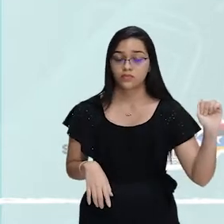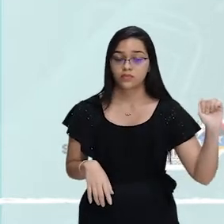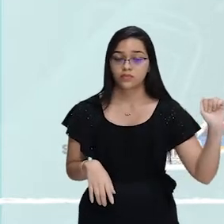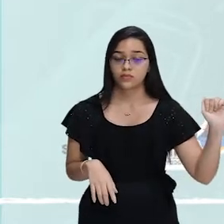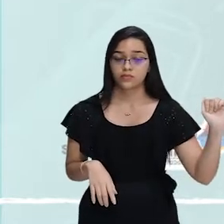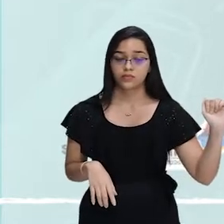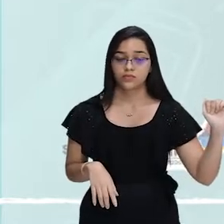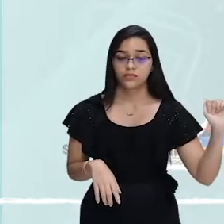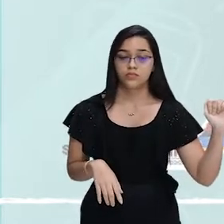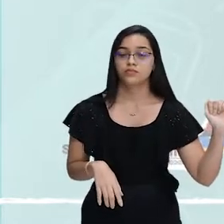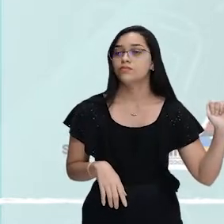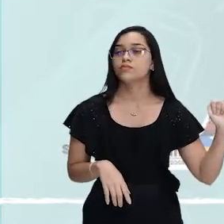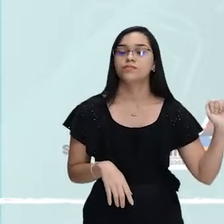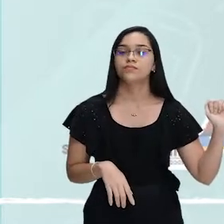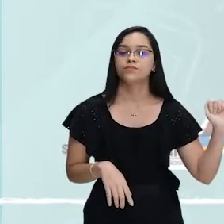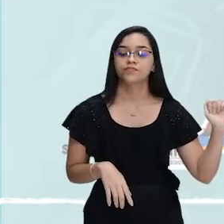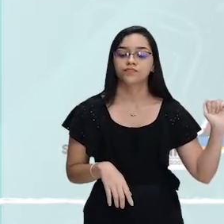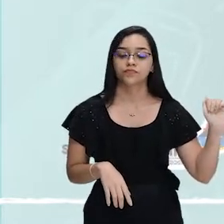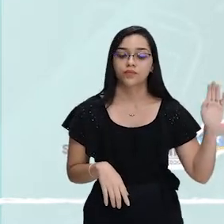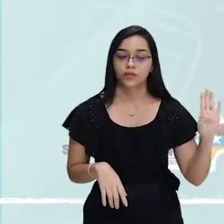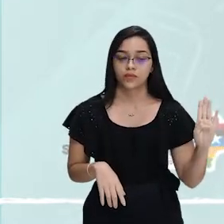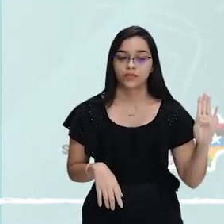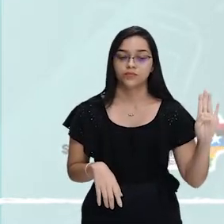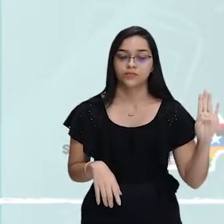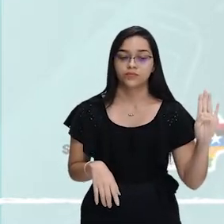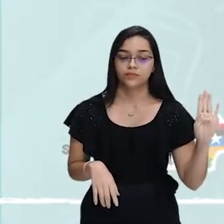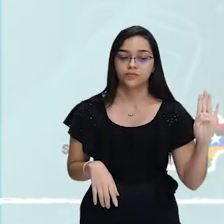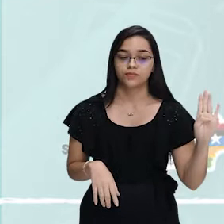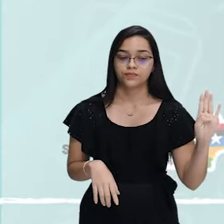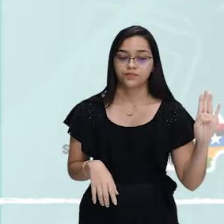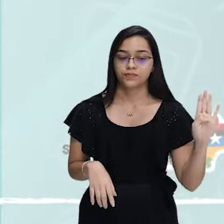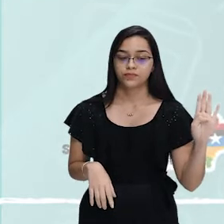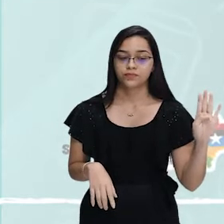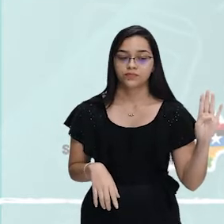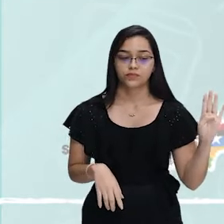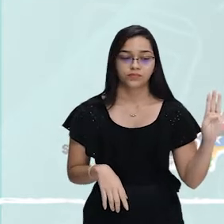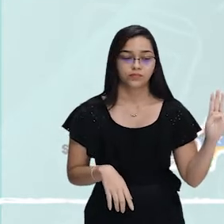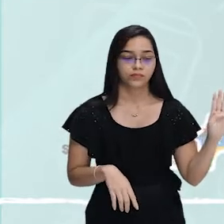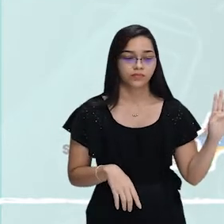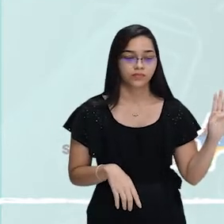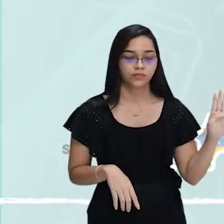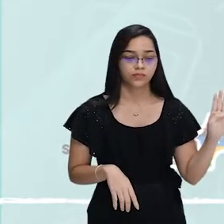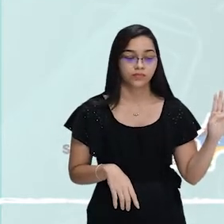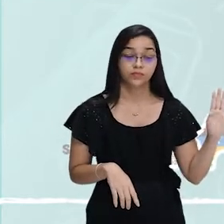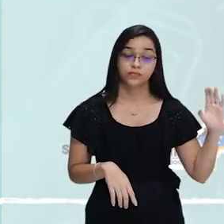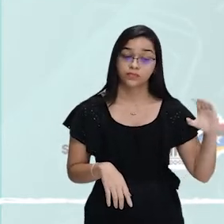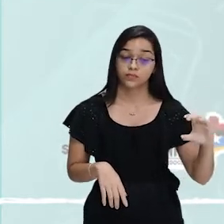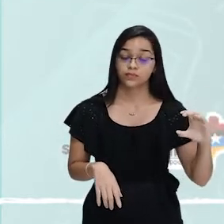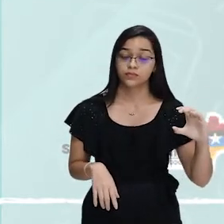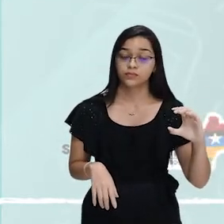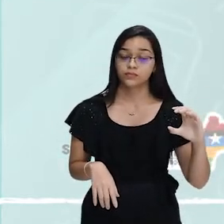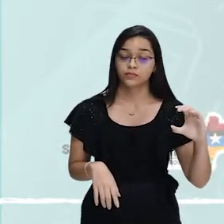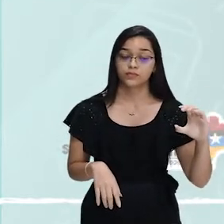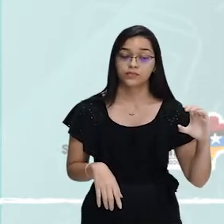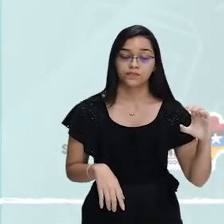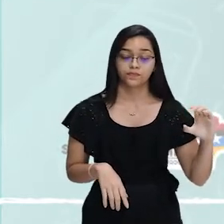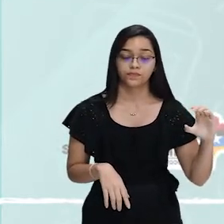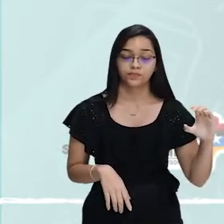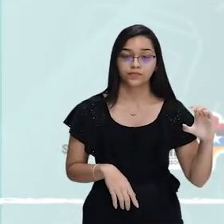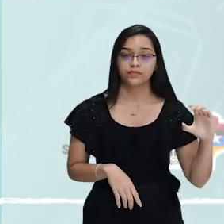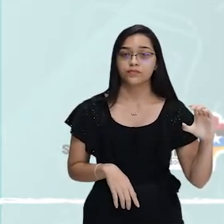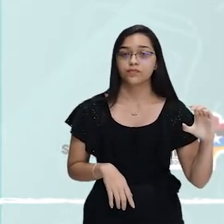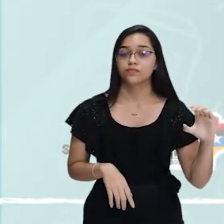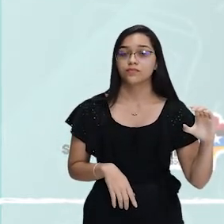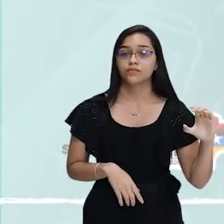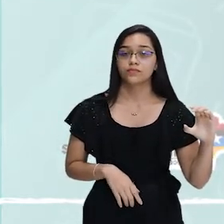Marco, pois a média e a mediana são iguais. Marco, pois obteve o menor desvio padrão. Paulo, pois